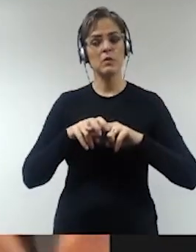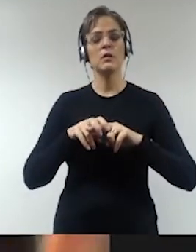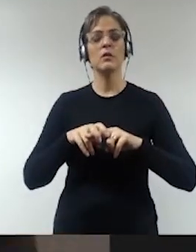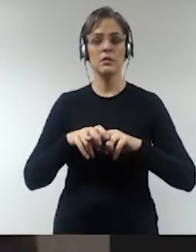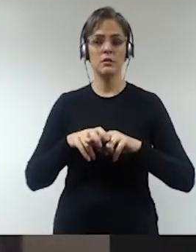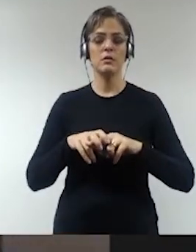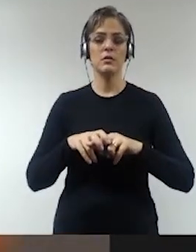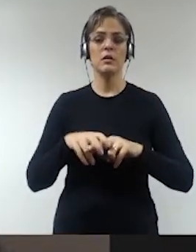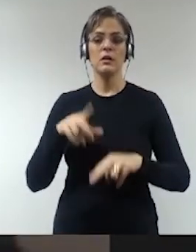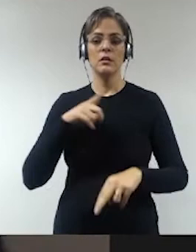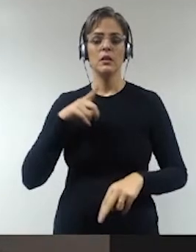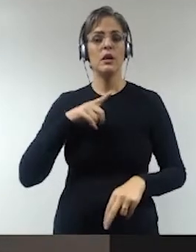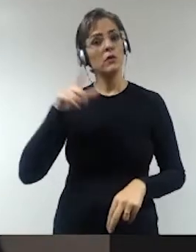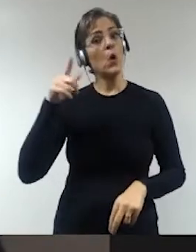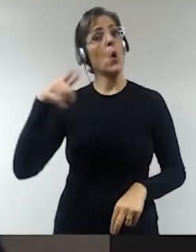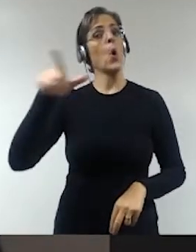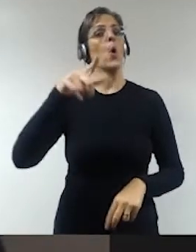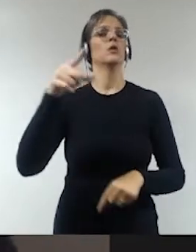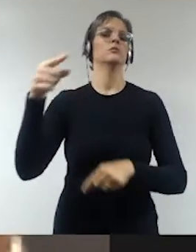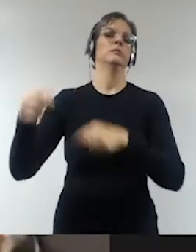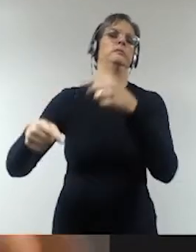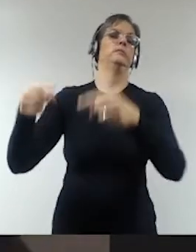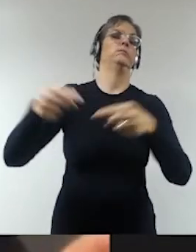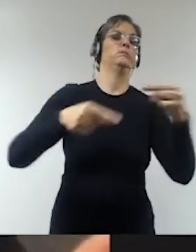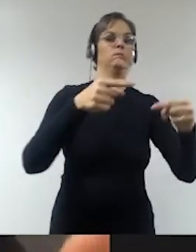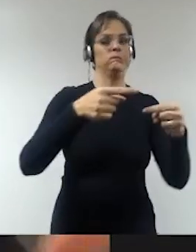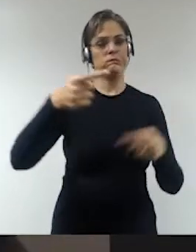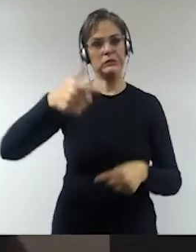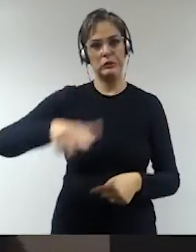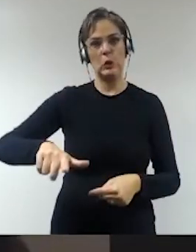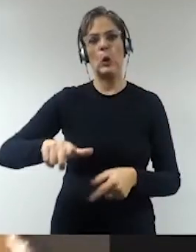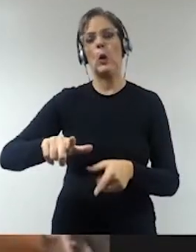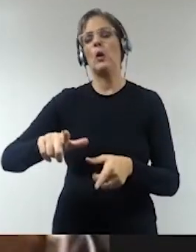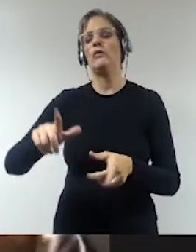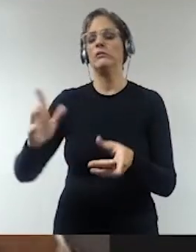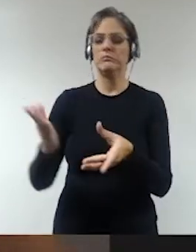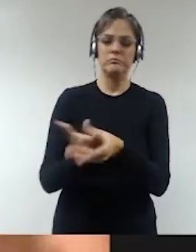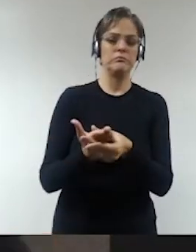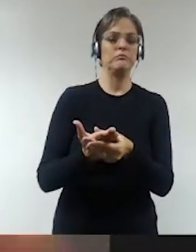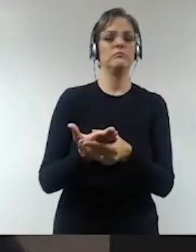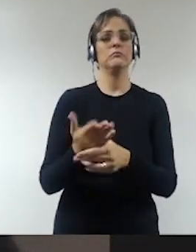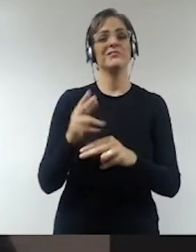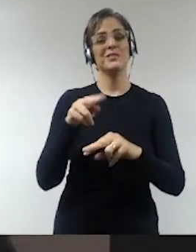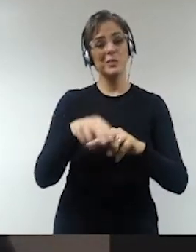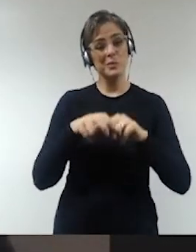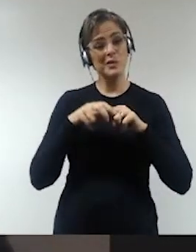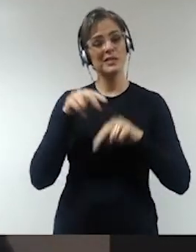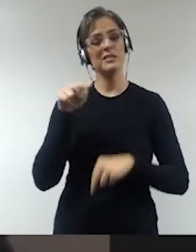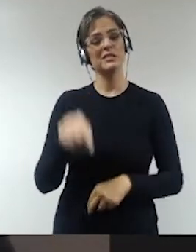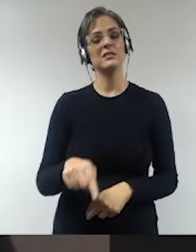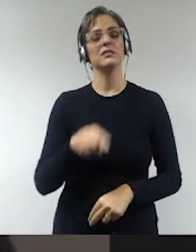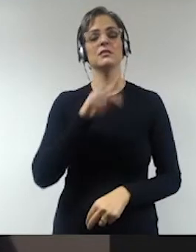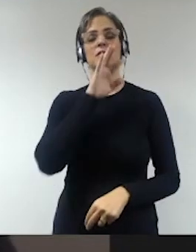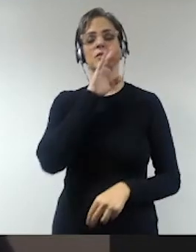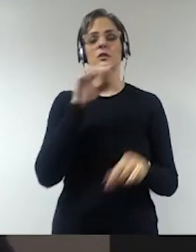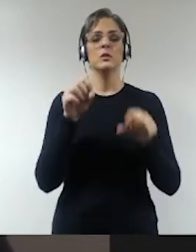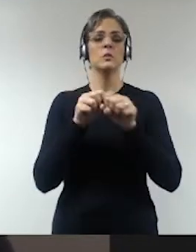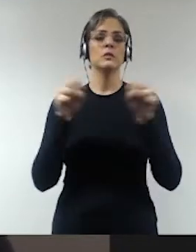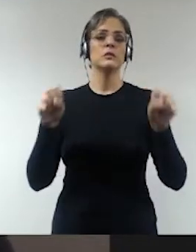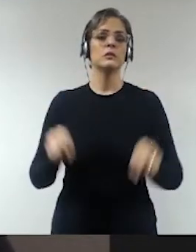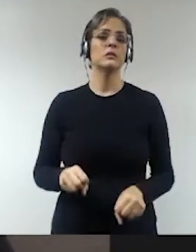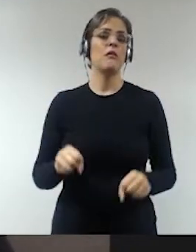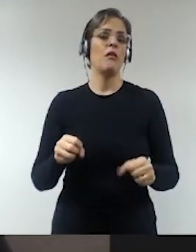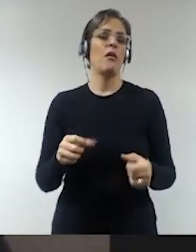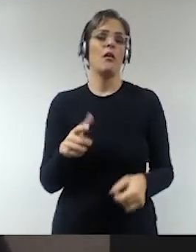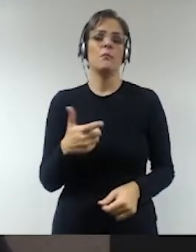delas advieram novas ondas de conflitos que foram judicializados, o que compromete novamente o sistema de